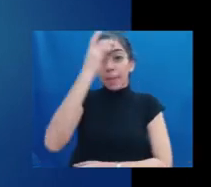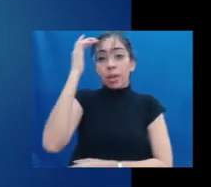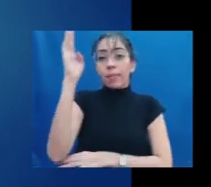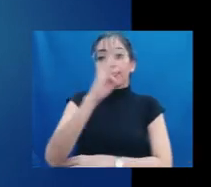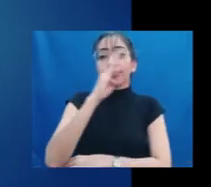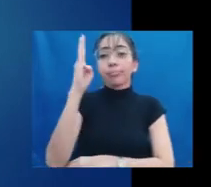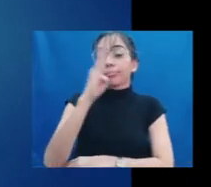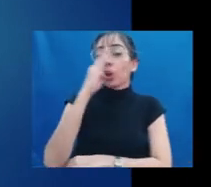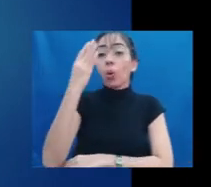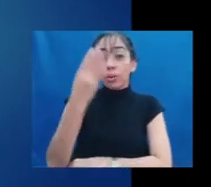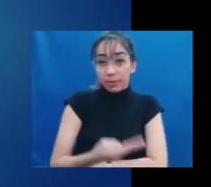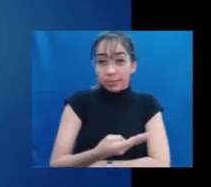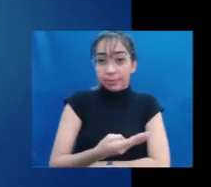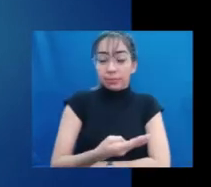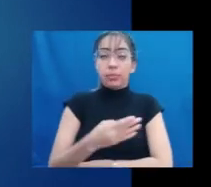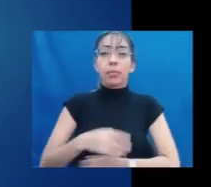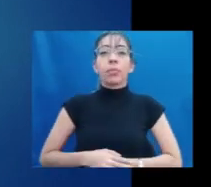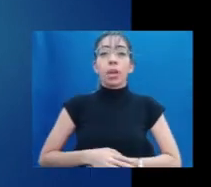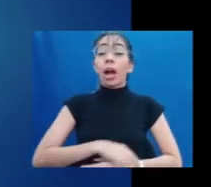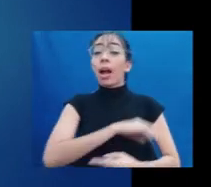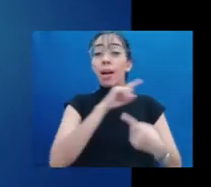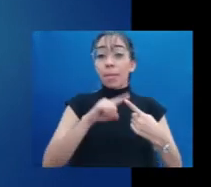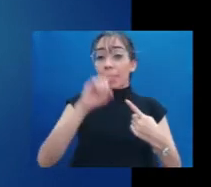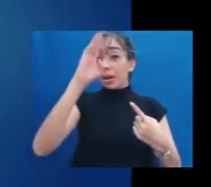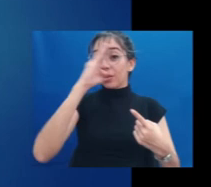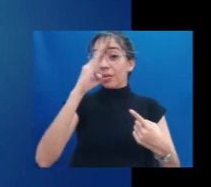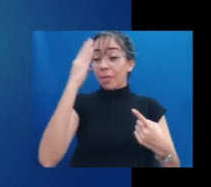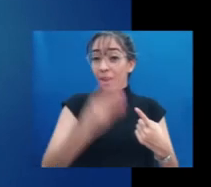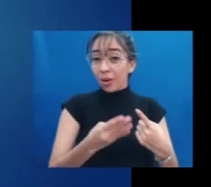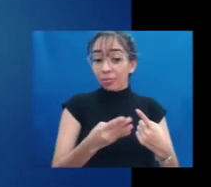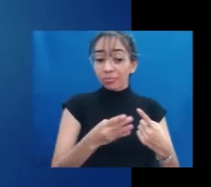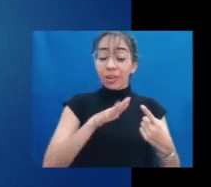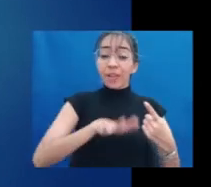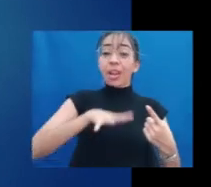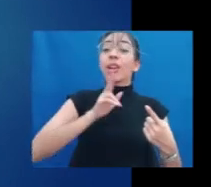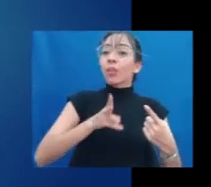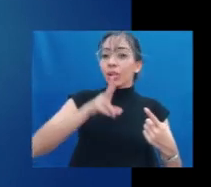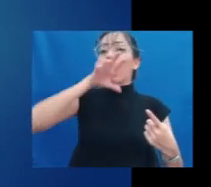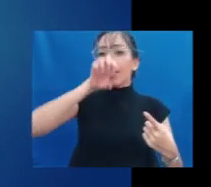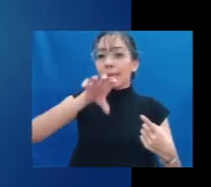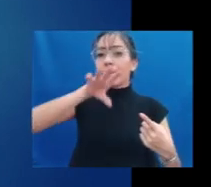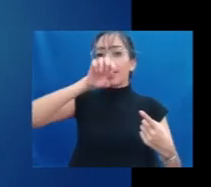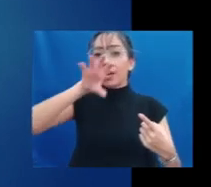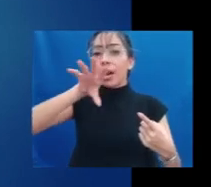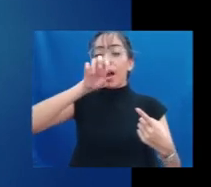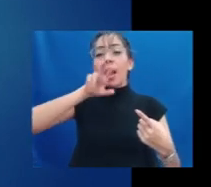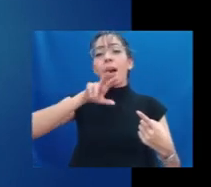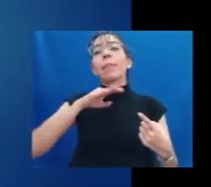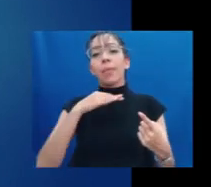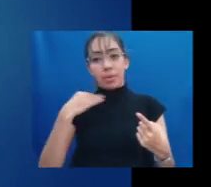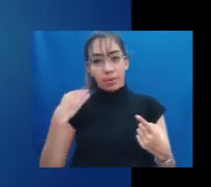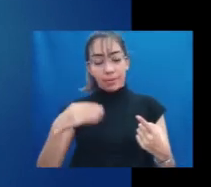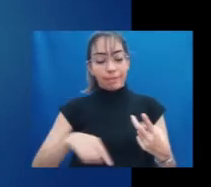Então, aqui tem a imagem, né, da cacimba. Então, o que aconteceu nesse caso, tá, gente? Então, segundo o Corpo de